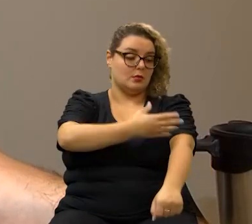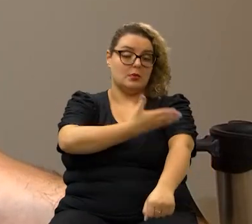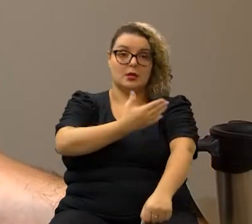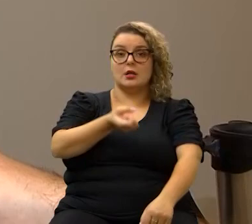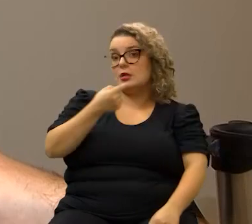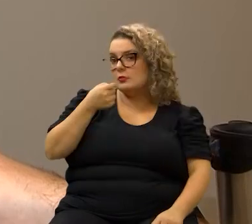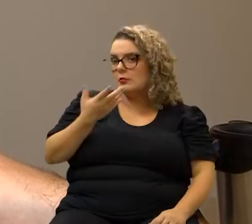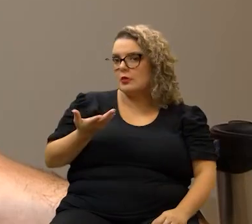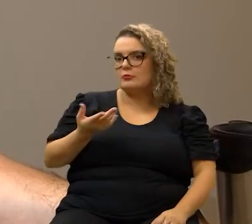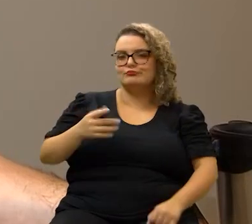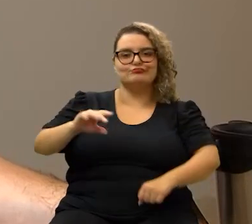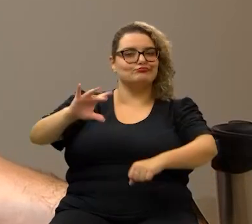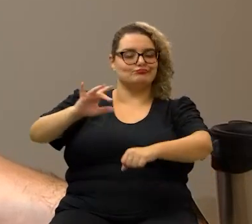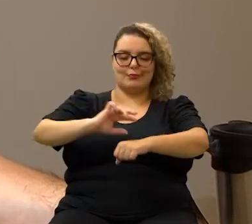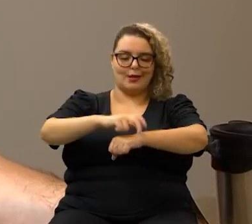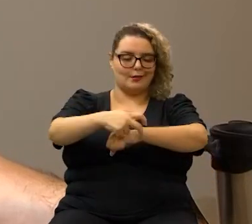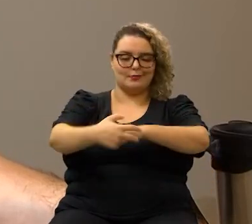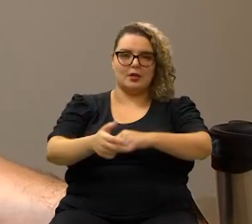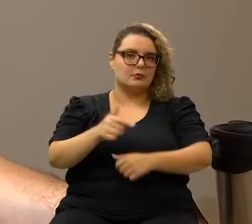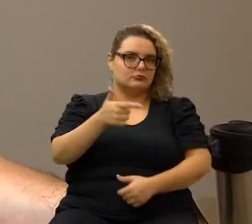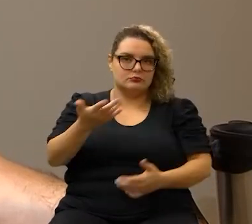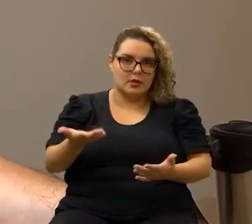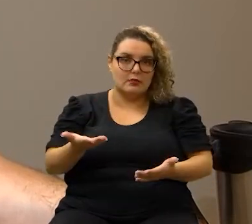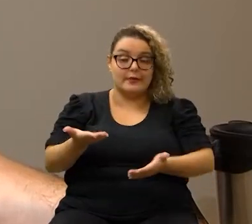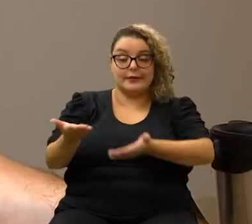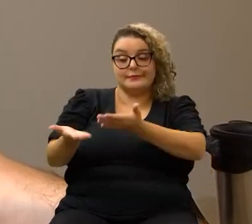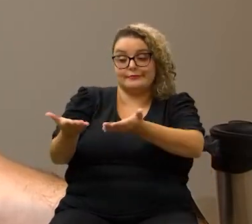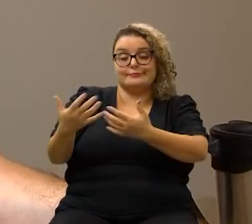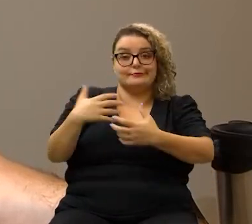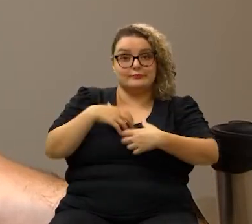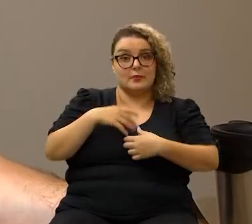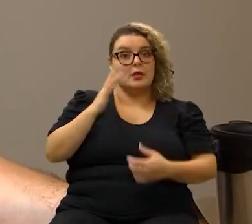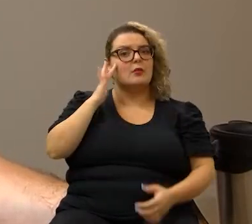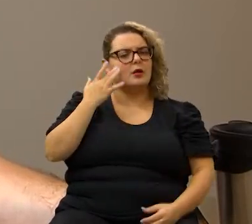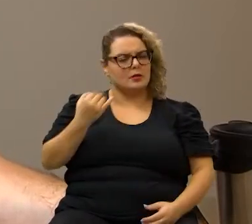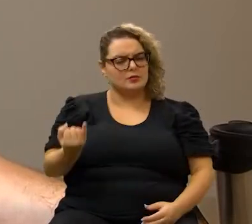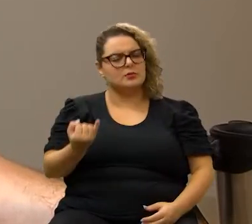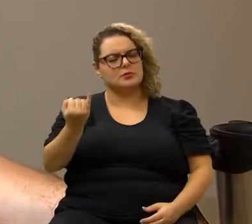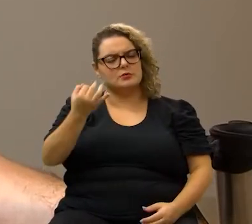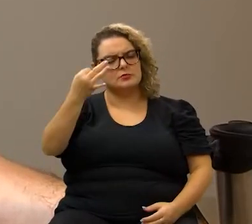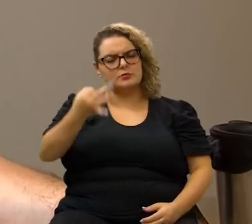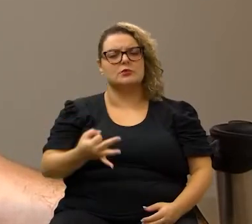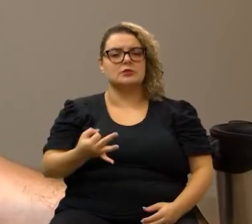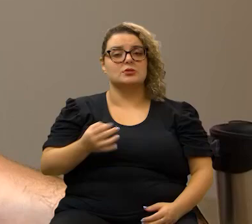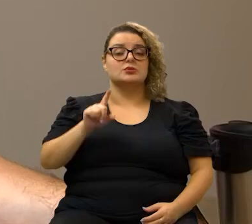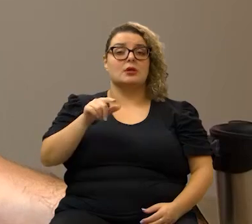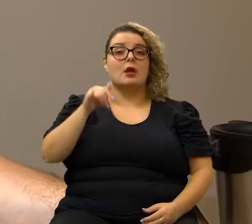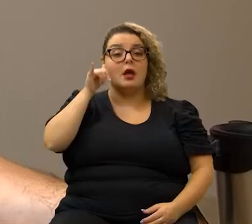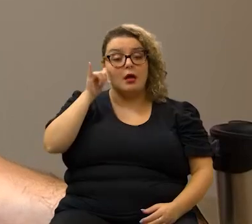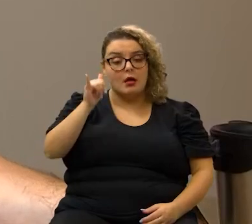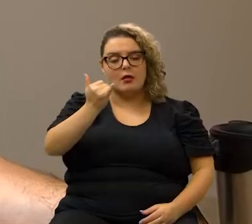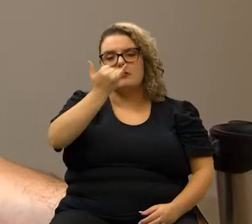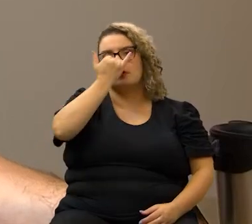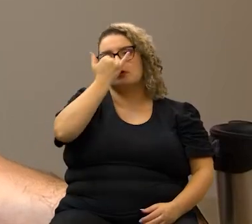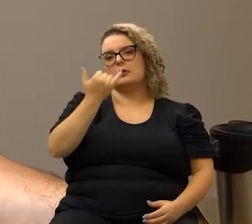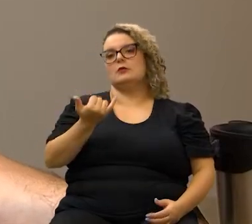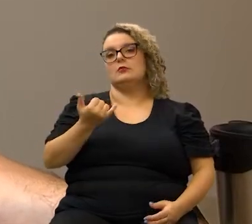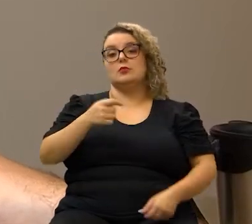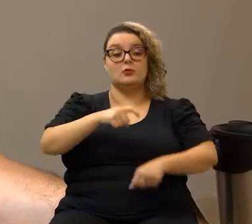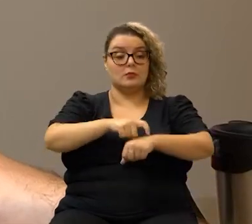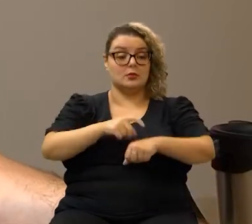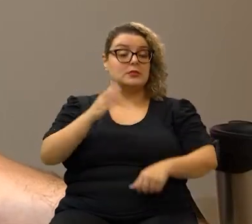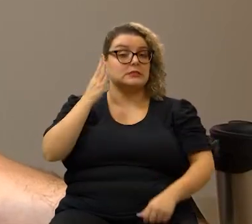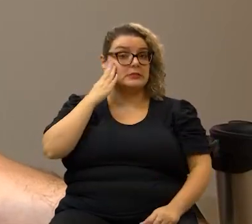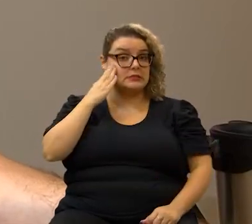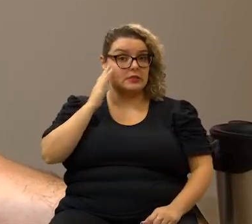antipertensivo para dengue não tem isso você vai tratar os sintomas né então eu acho que o ideal é a gente fazer a prevenção num período que a gente